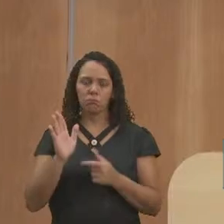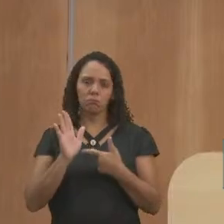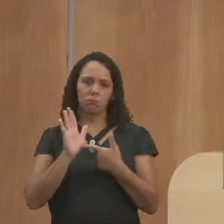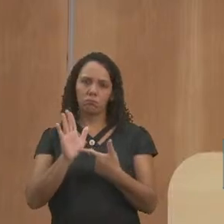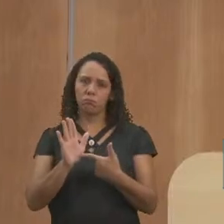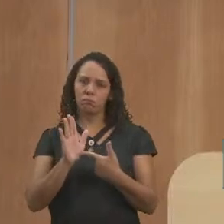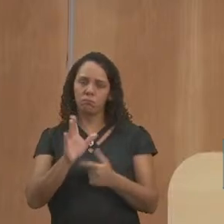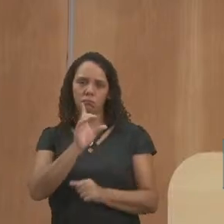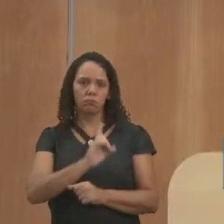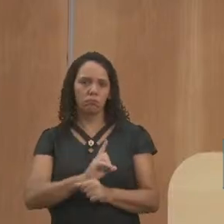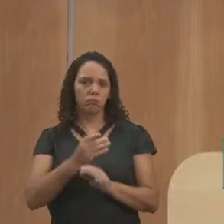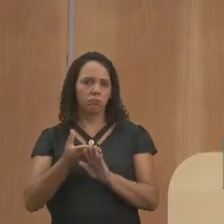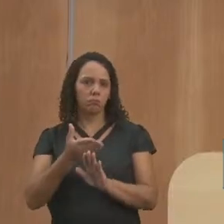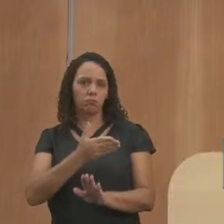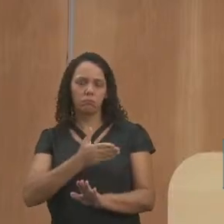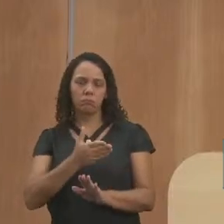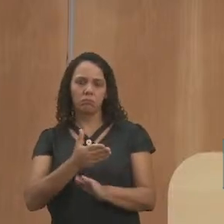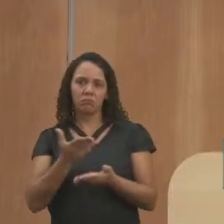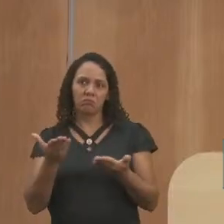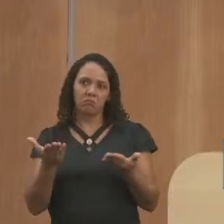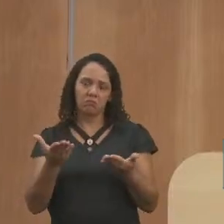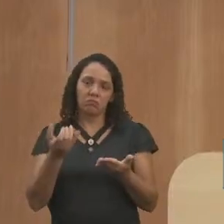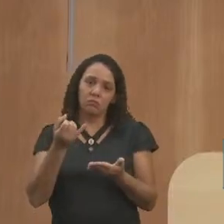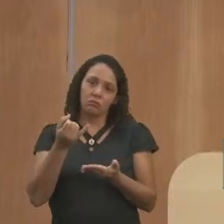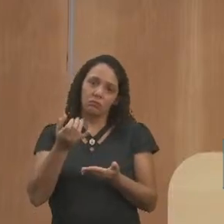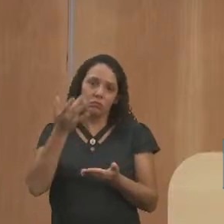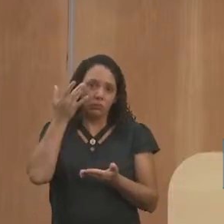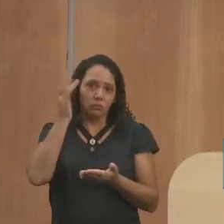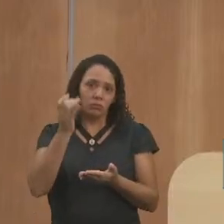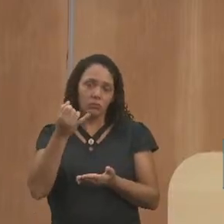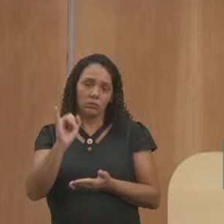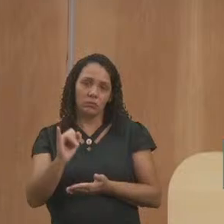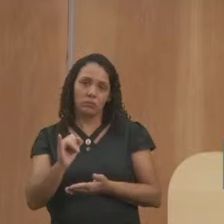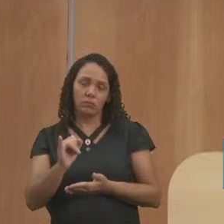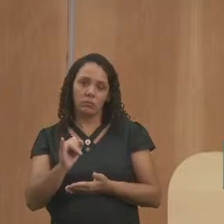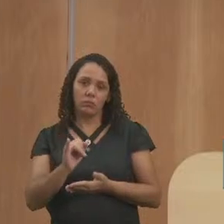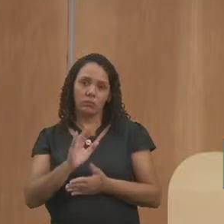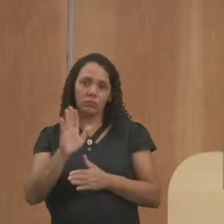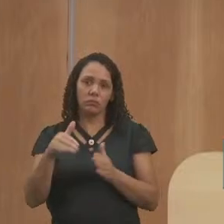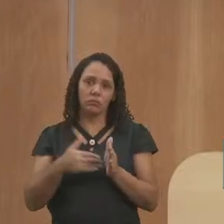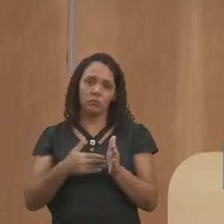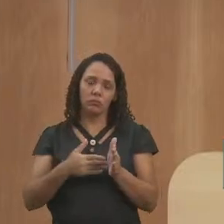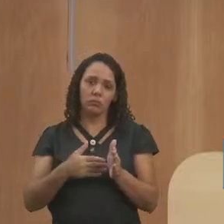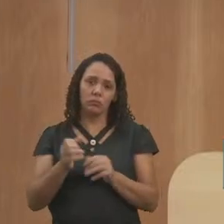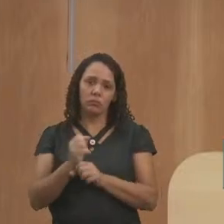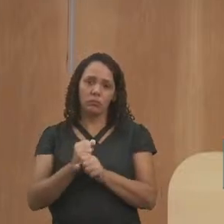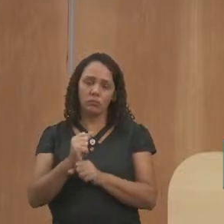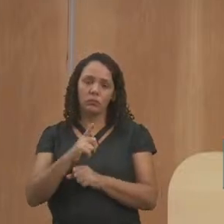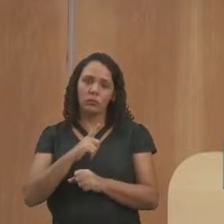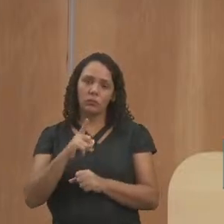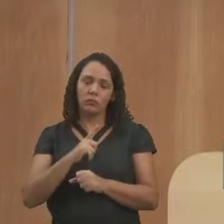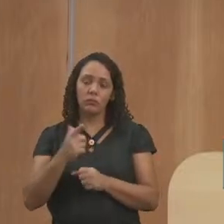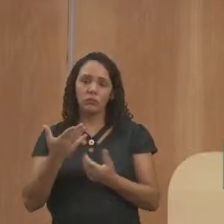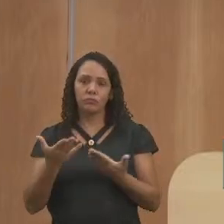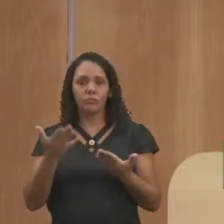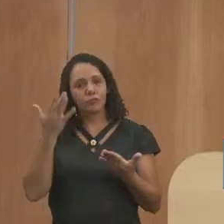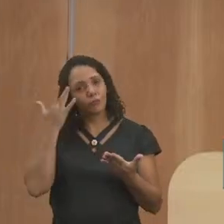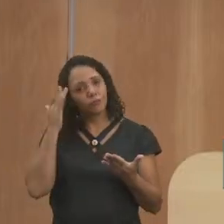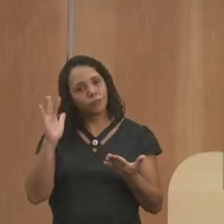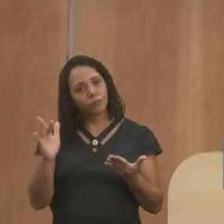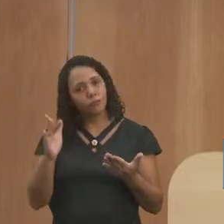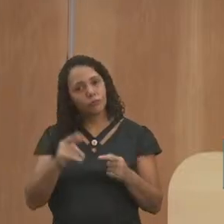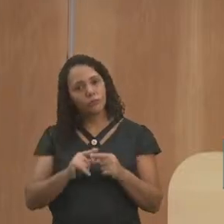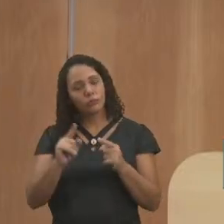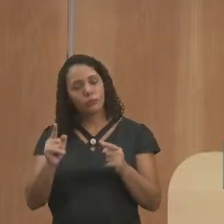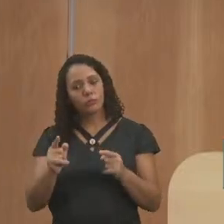diretor anterior. Acredito, não sei se ele falou dos 38 milhões referente ao último ano, que ainda tinha, não sei.